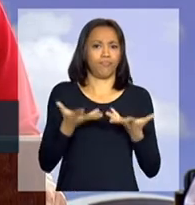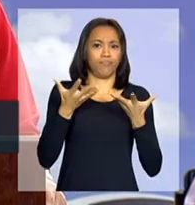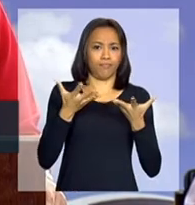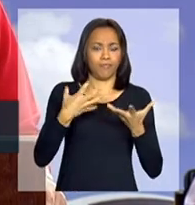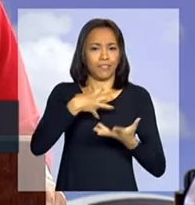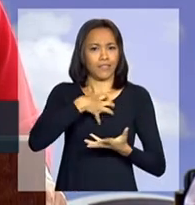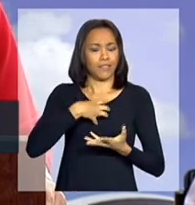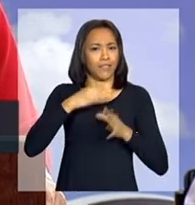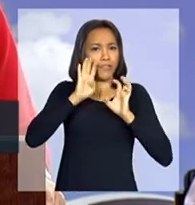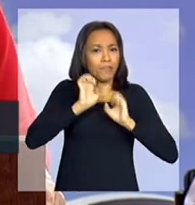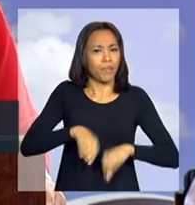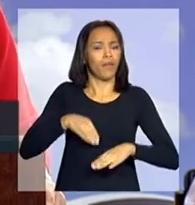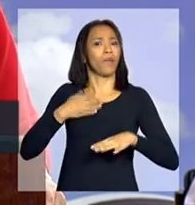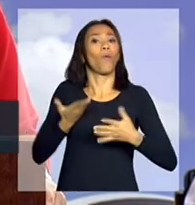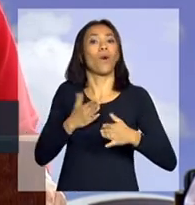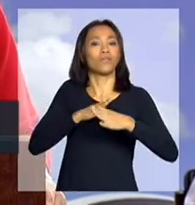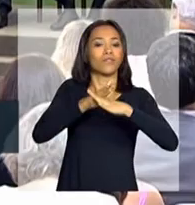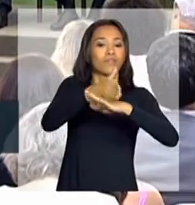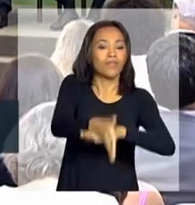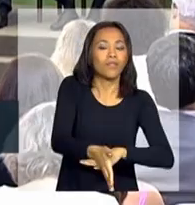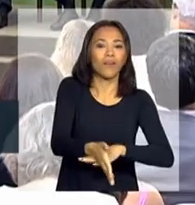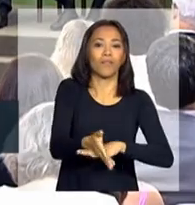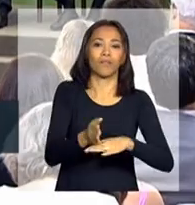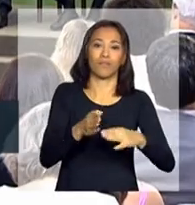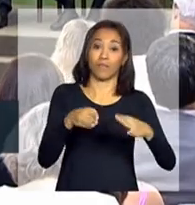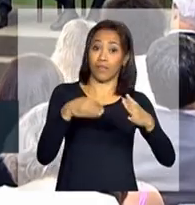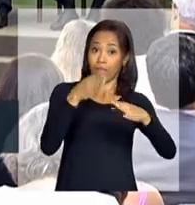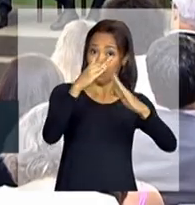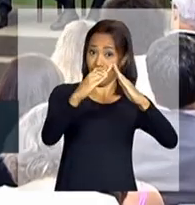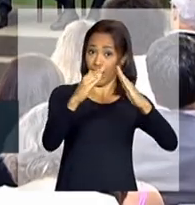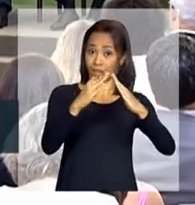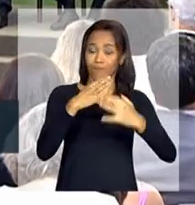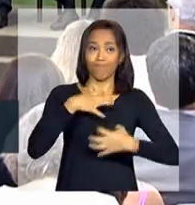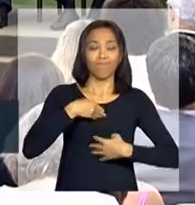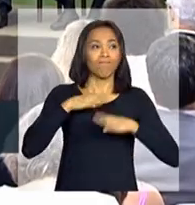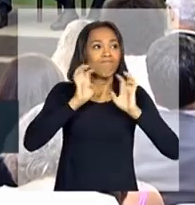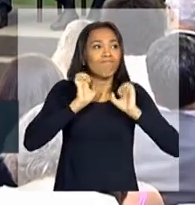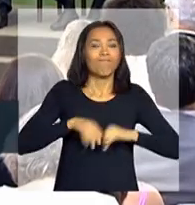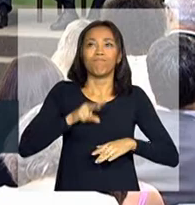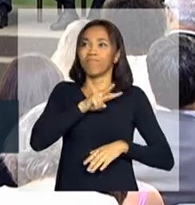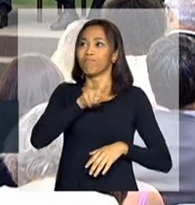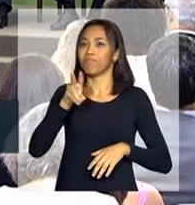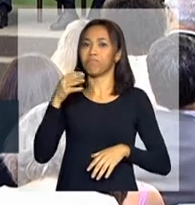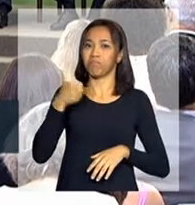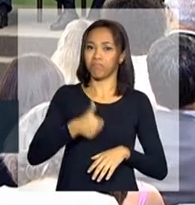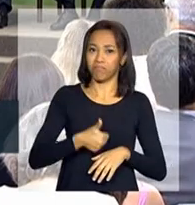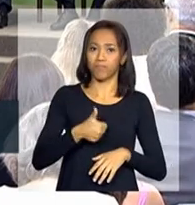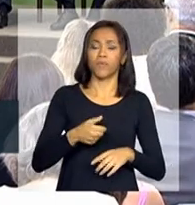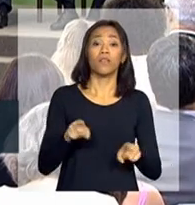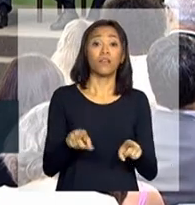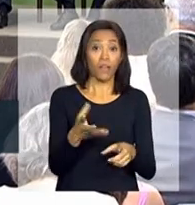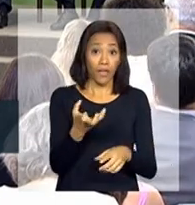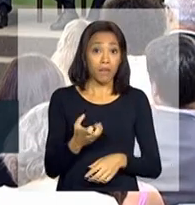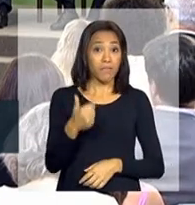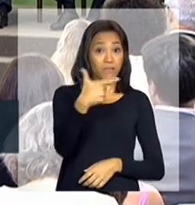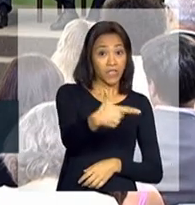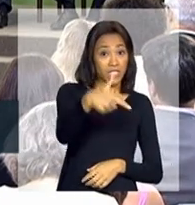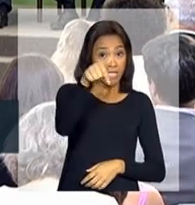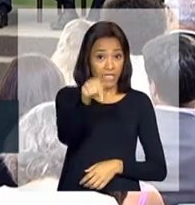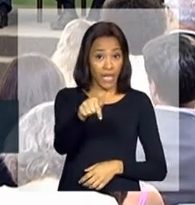e dos cidadãos comuns quando são atendidos queremos que essas 27 primeiras